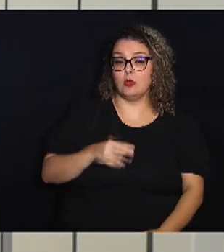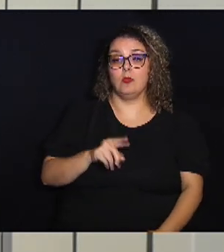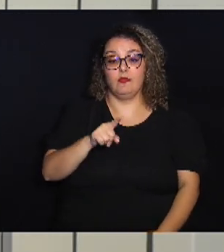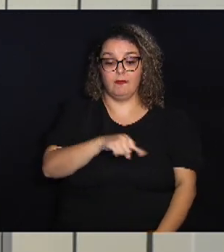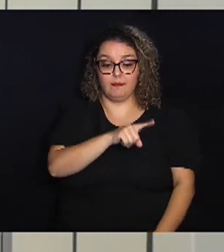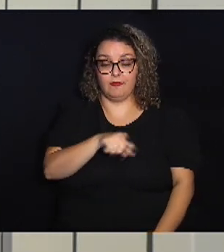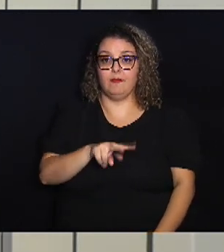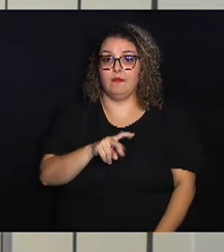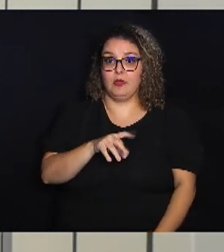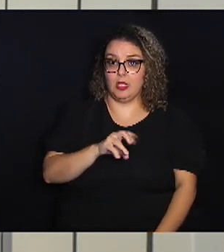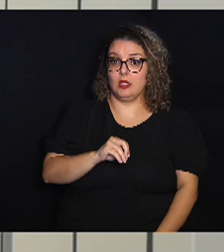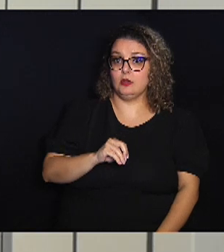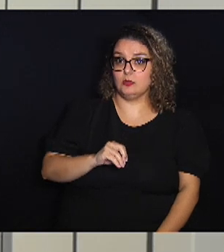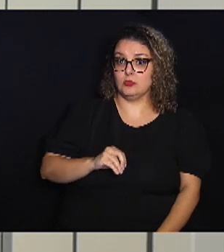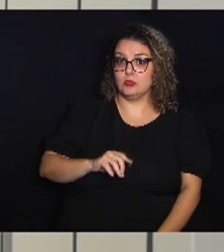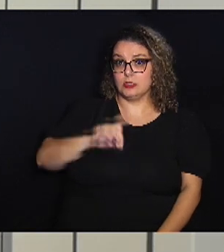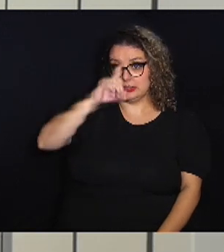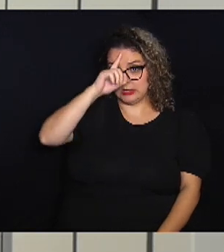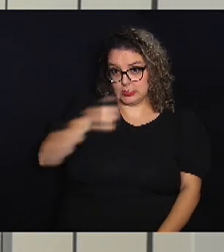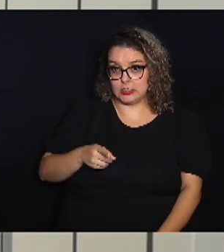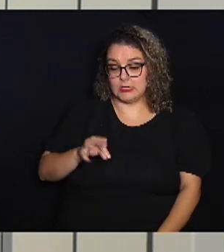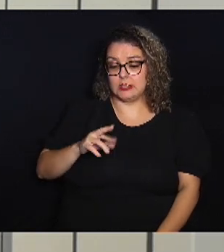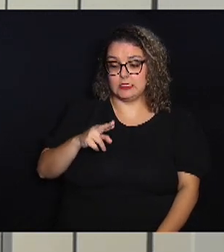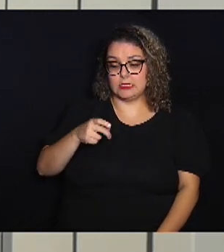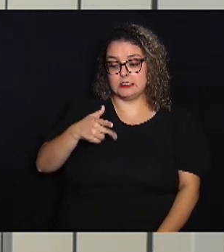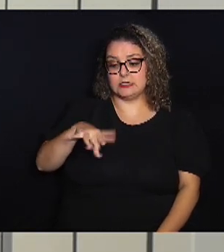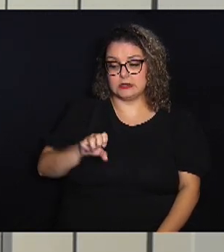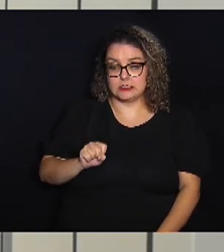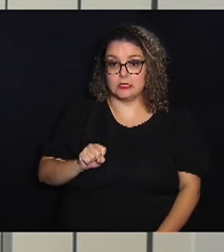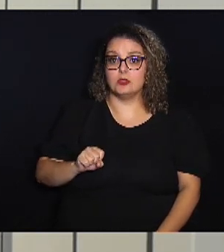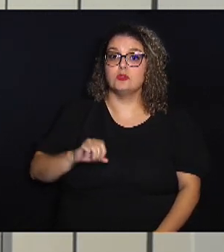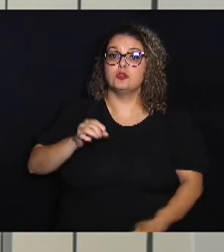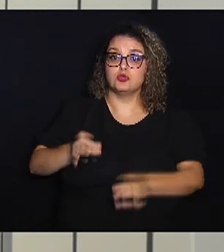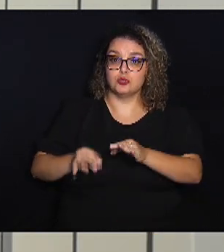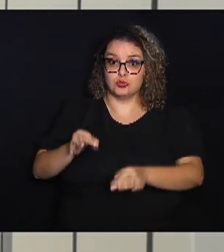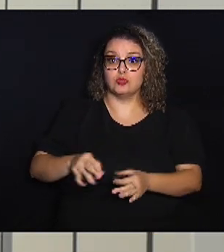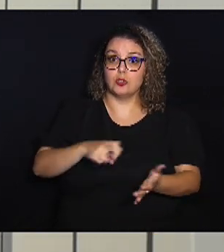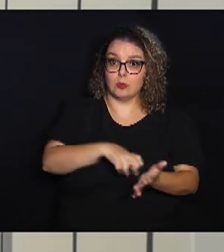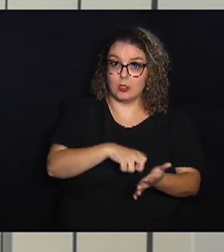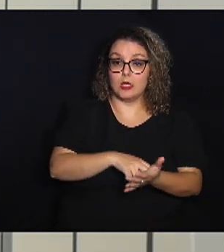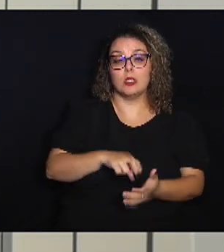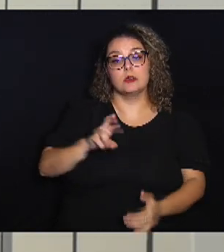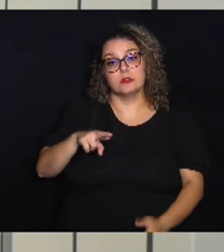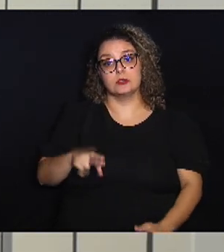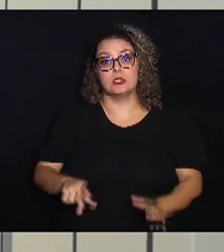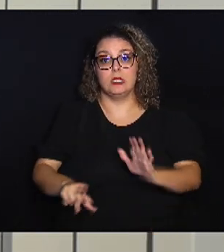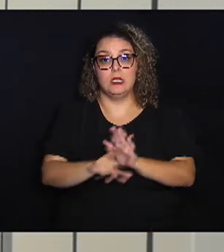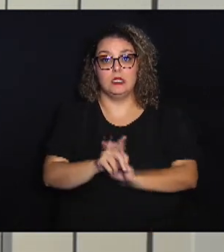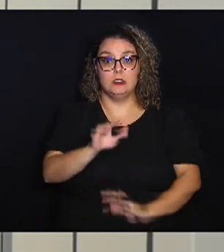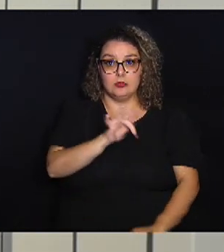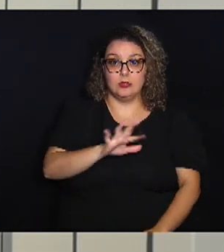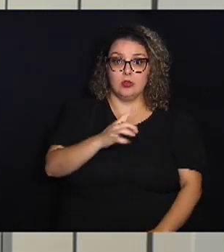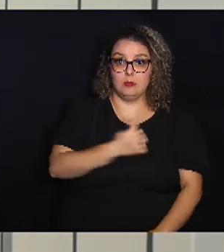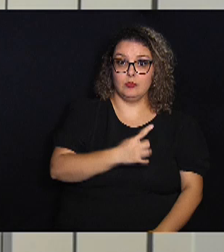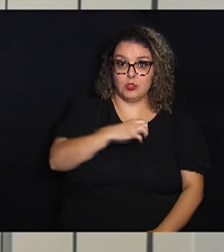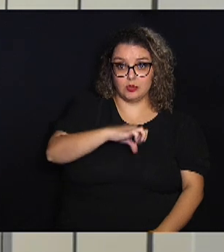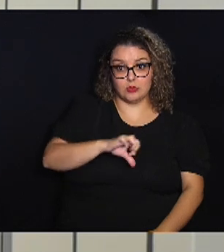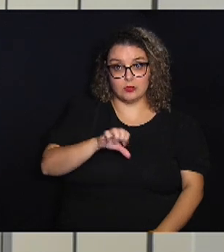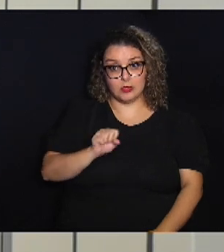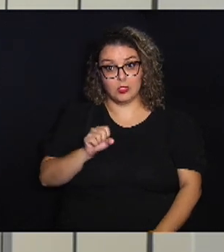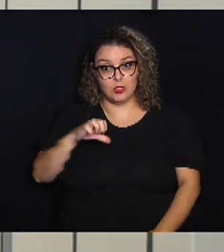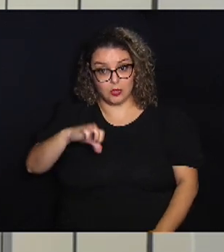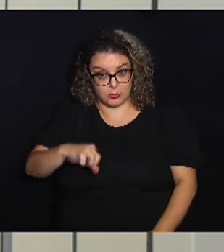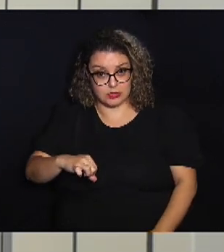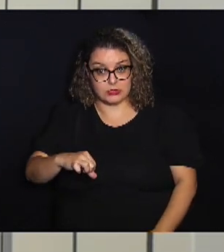com decisão transitada em julgado aos punidos, em virtude da Lei Federal de